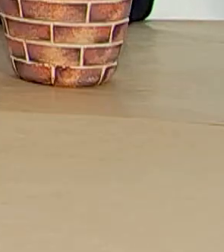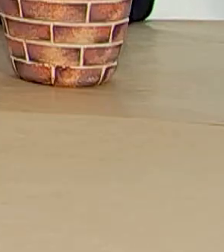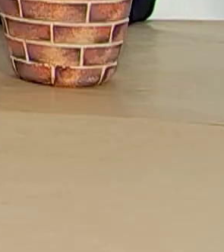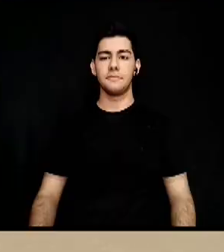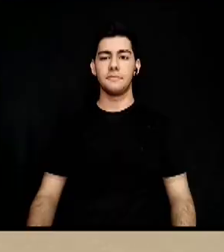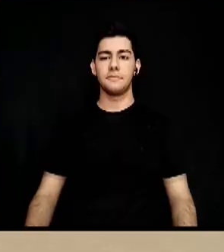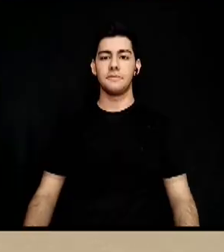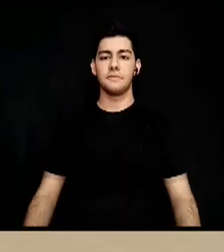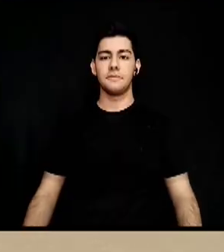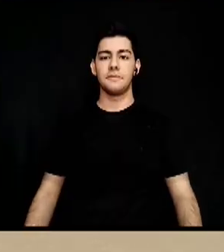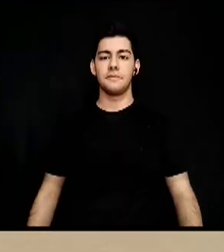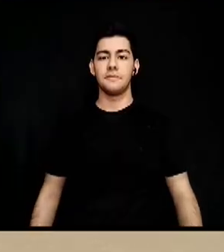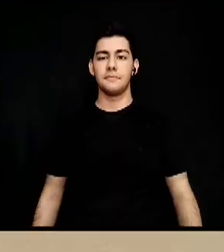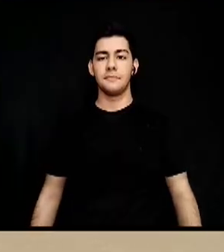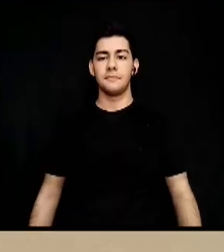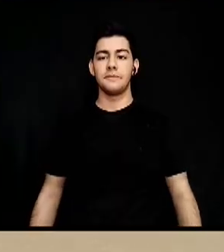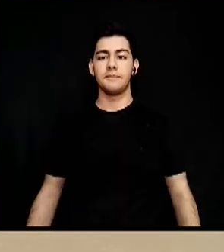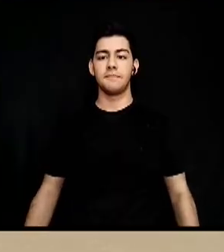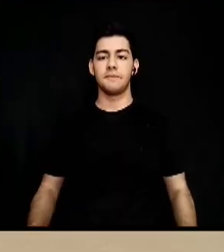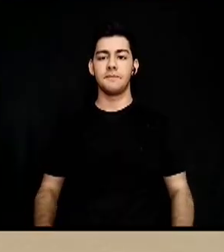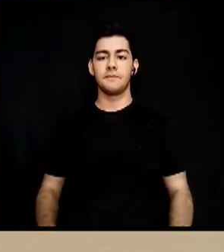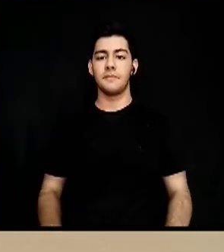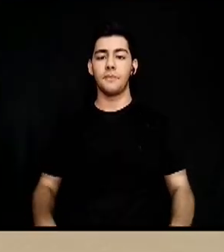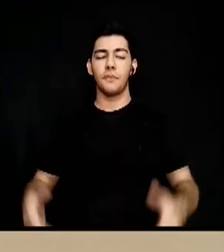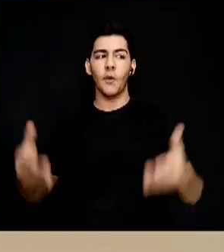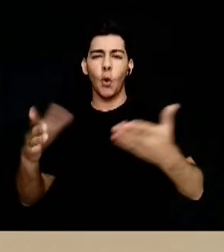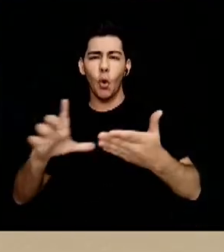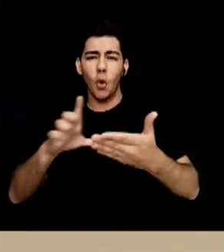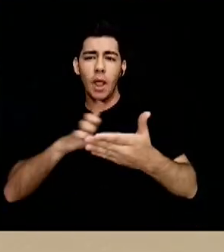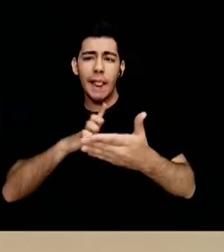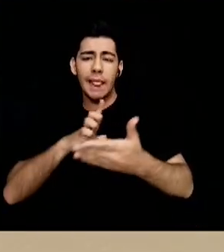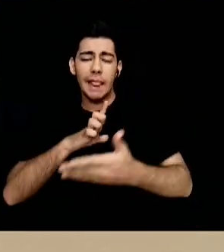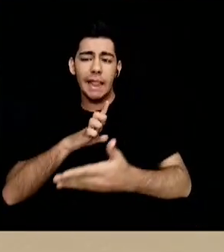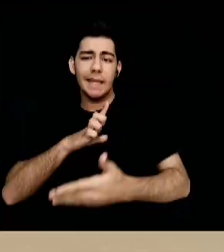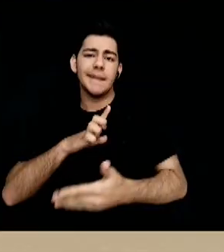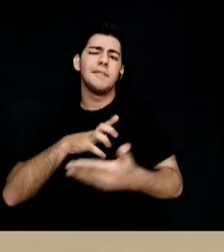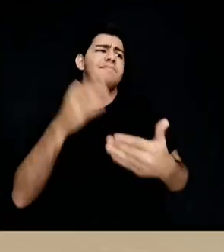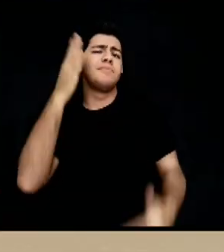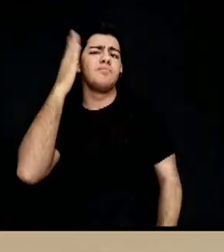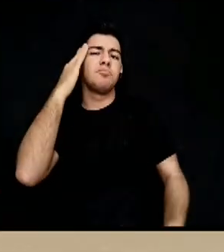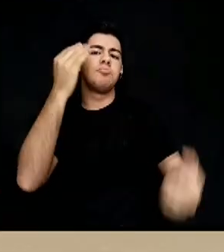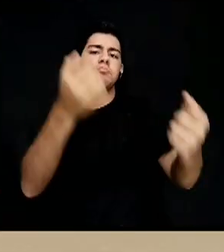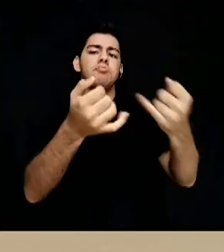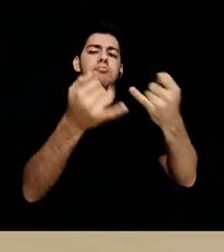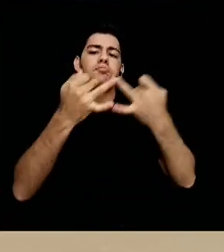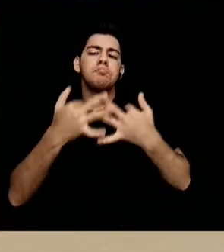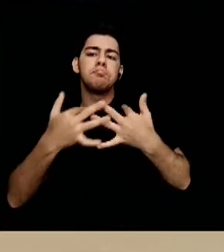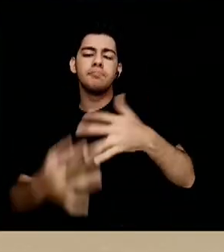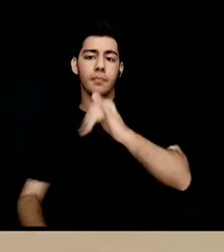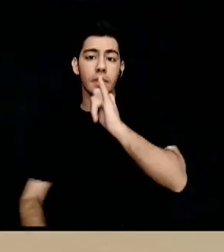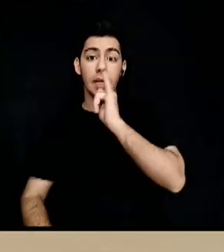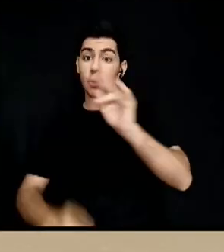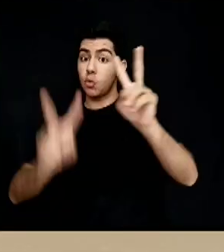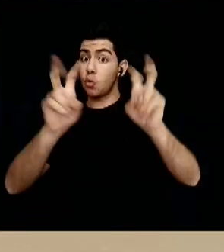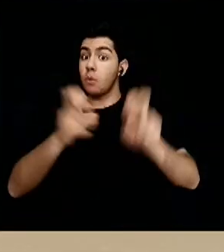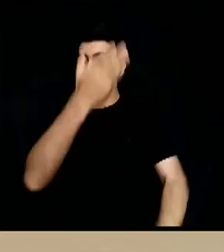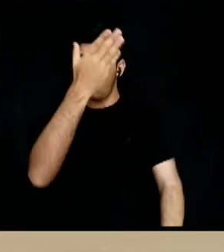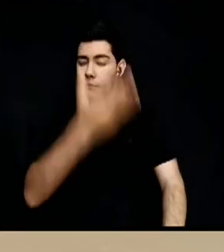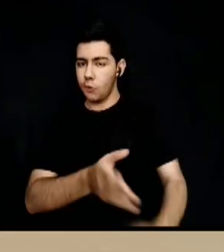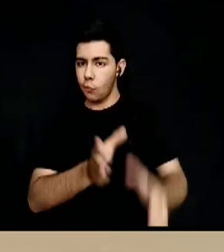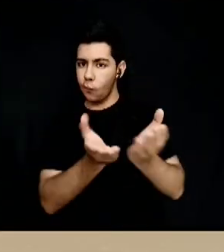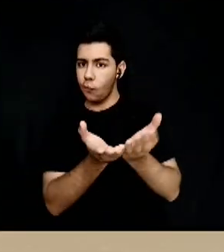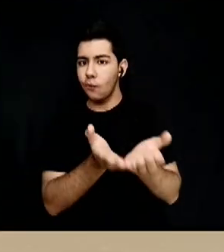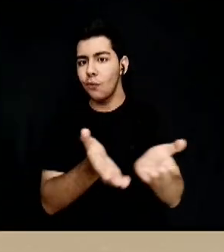Agora tem uma questão, eu não sei se você saberia me dizer, mas assim, ó, pensando neste vaso e nesses